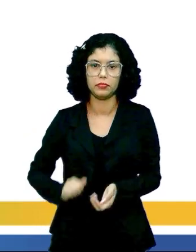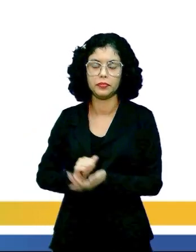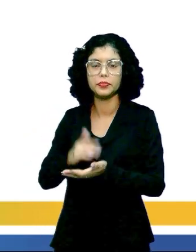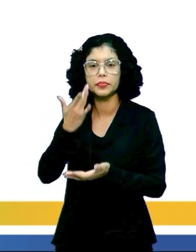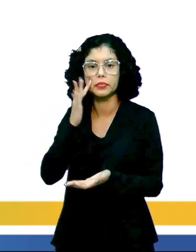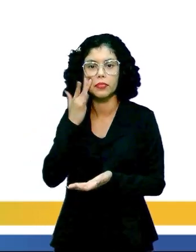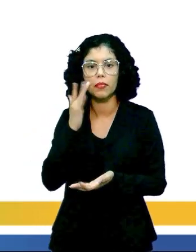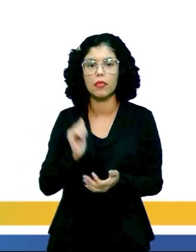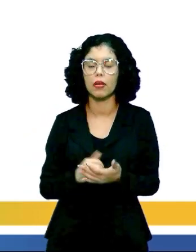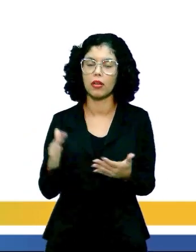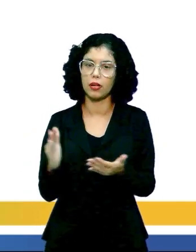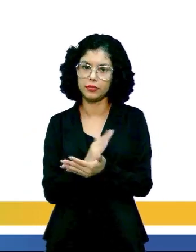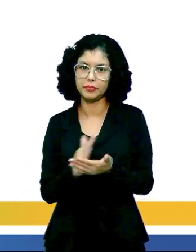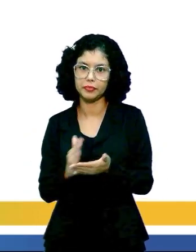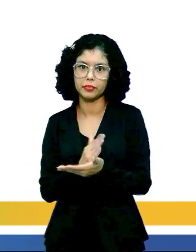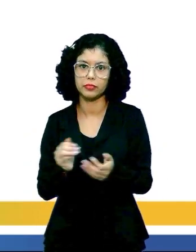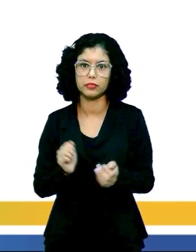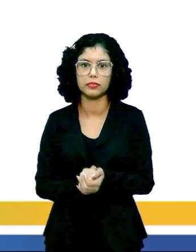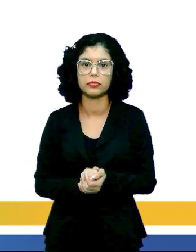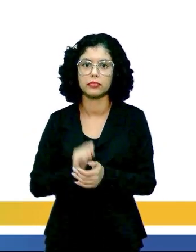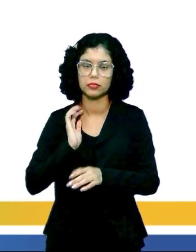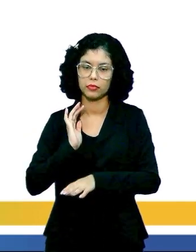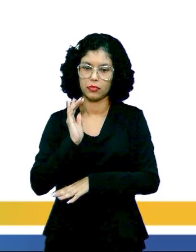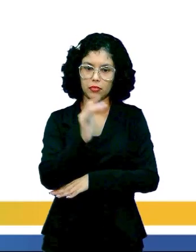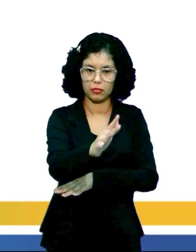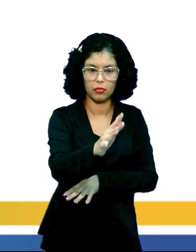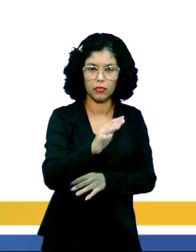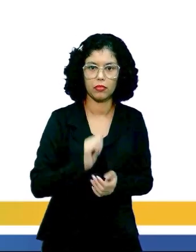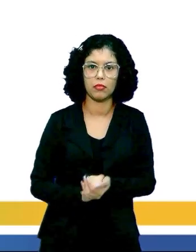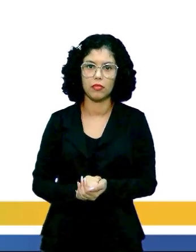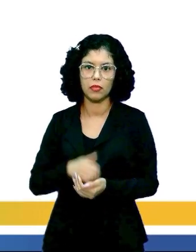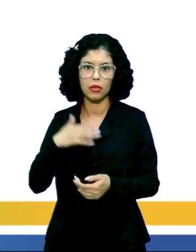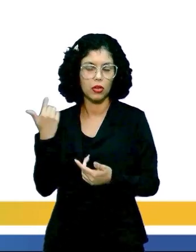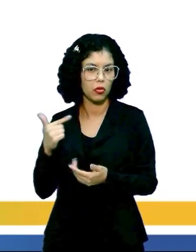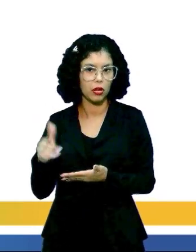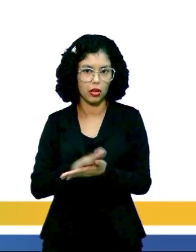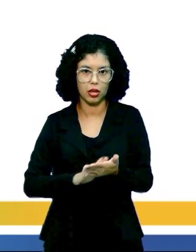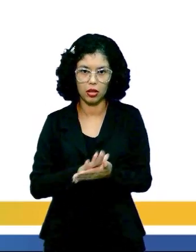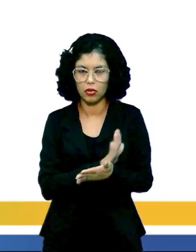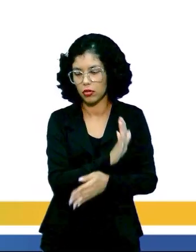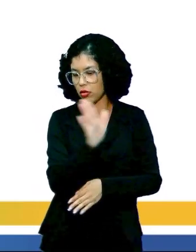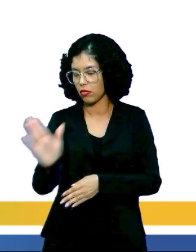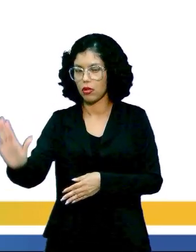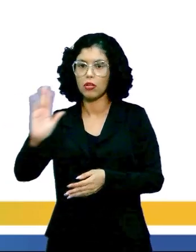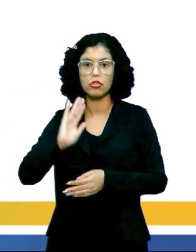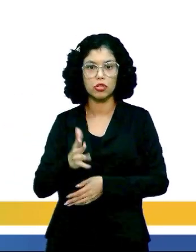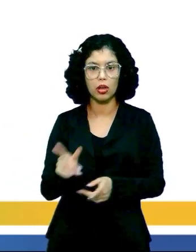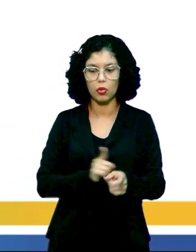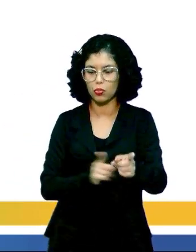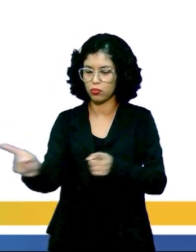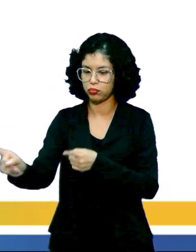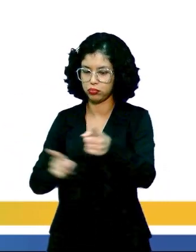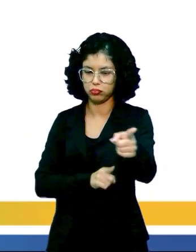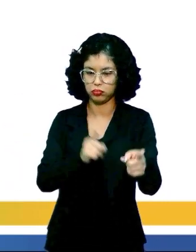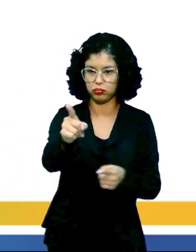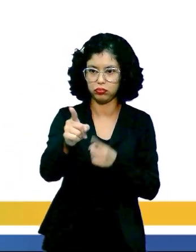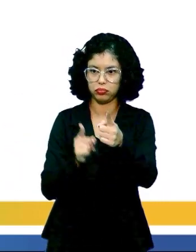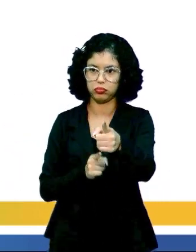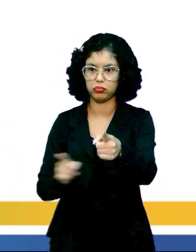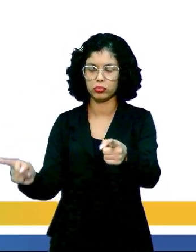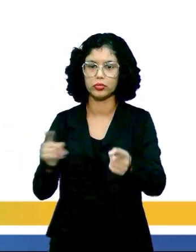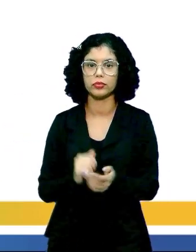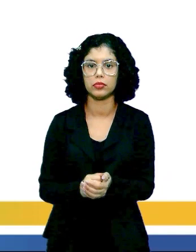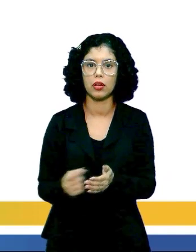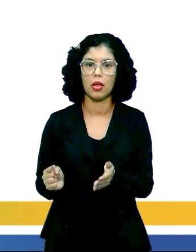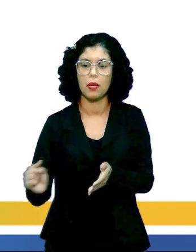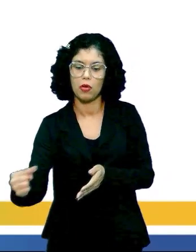de ouro, alguns feixes eles atravessavam essa lâmina sem sofrer nenhum desvio. Outros feixes eles eram